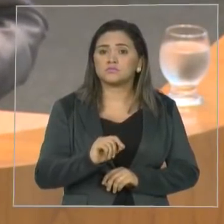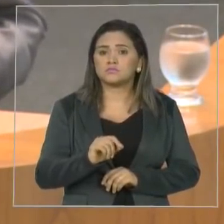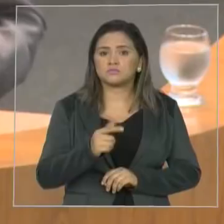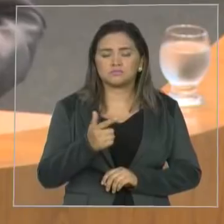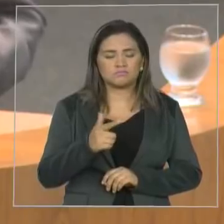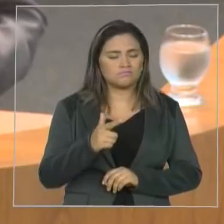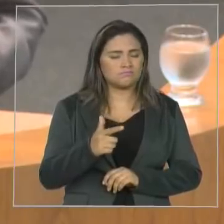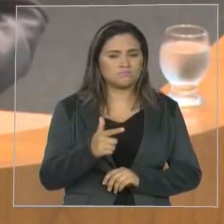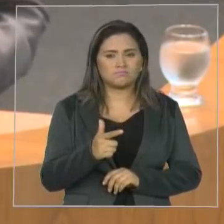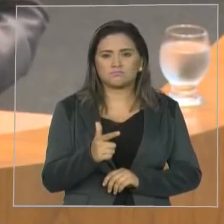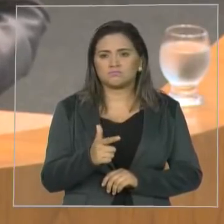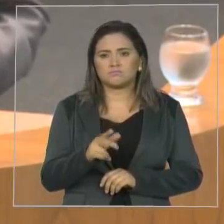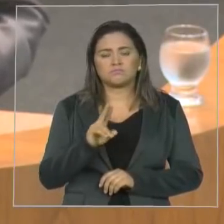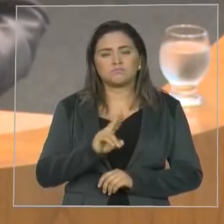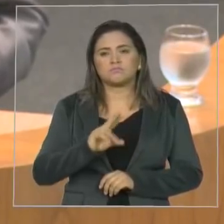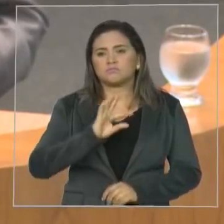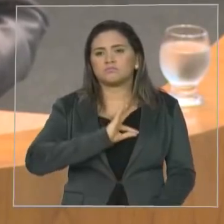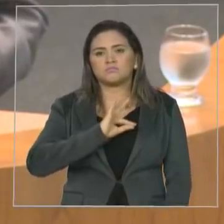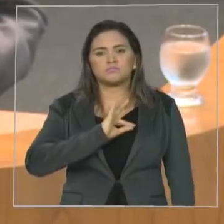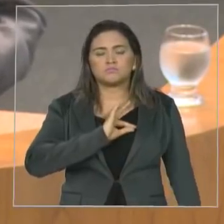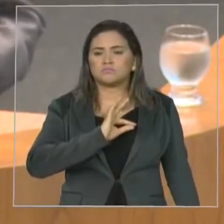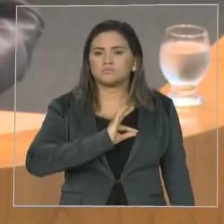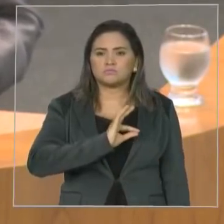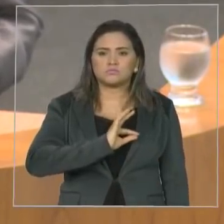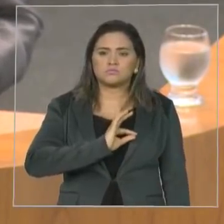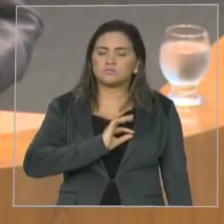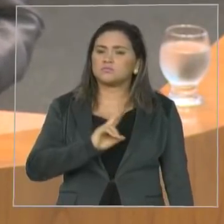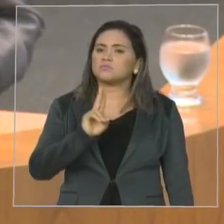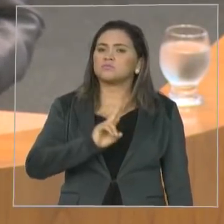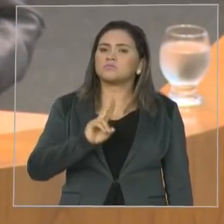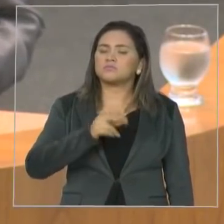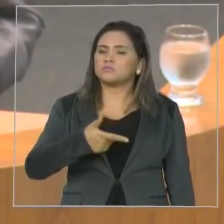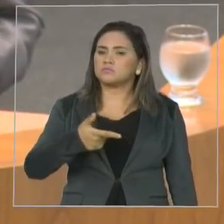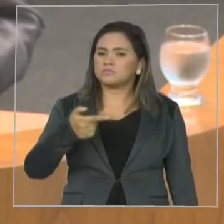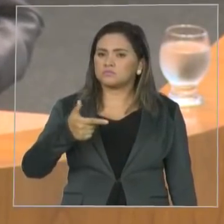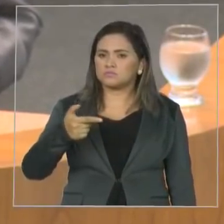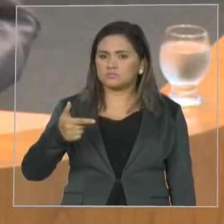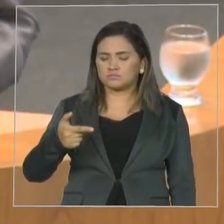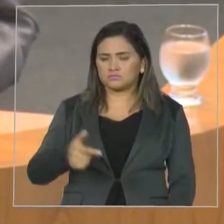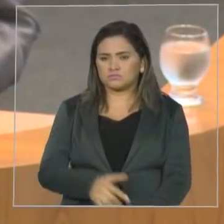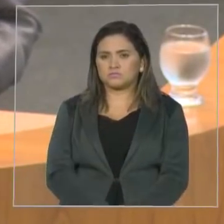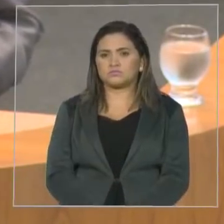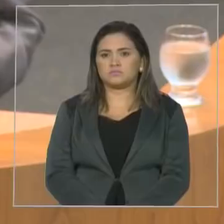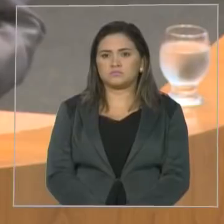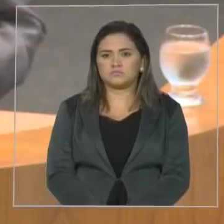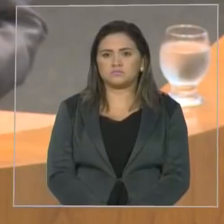A meu ver, as Forças Armadas são preparadas.